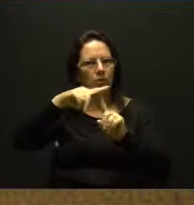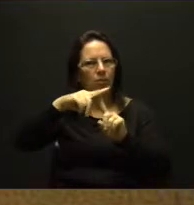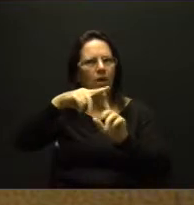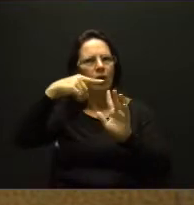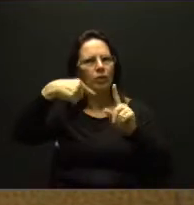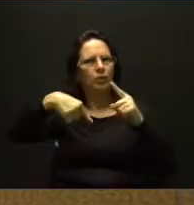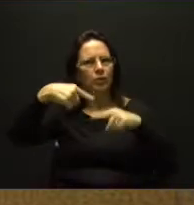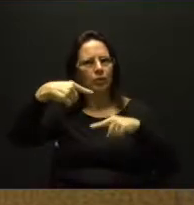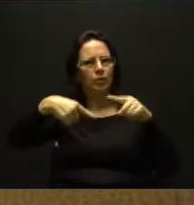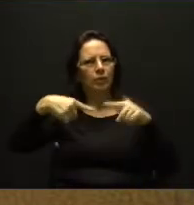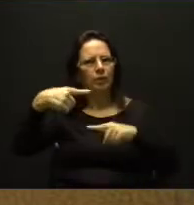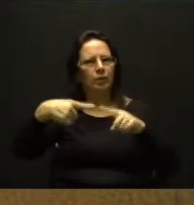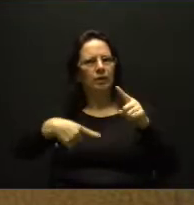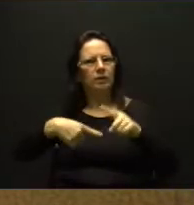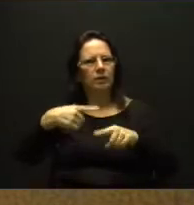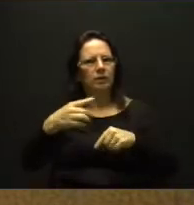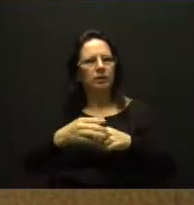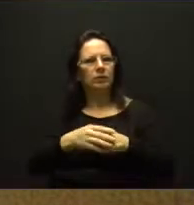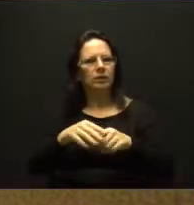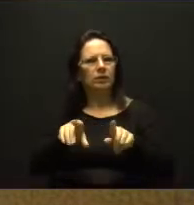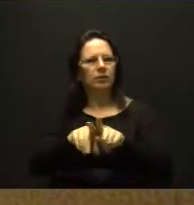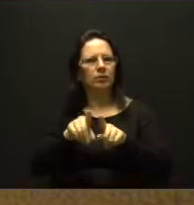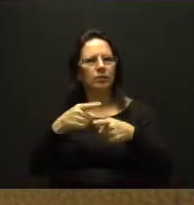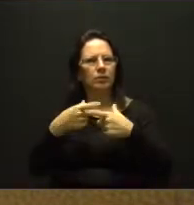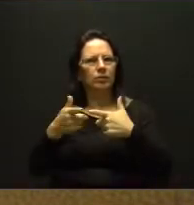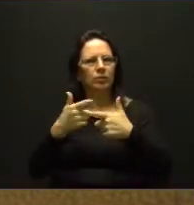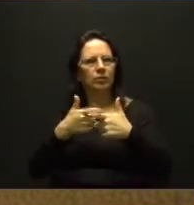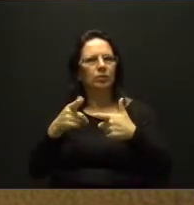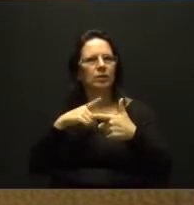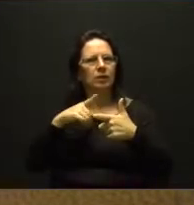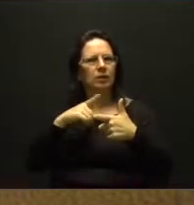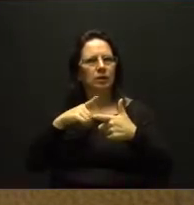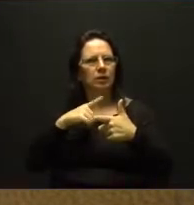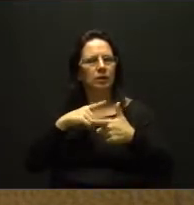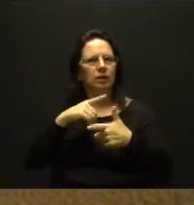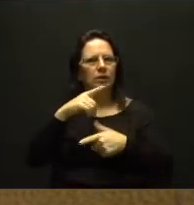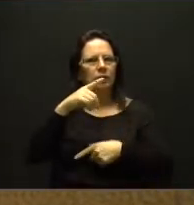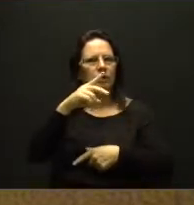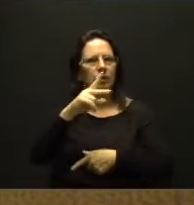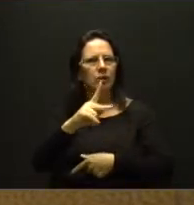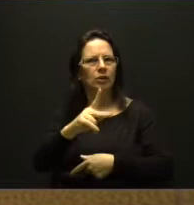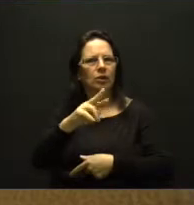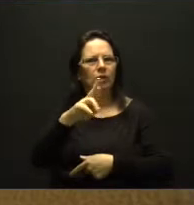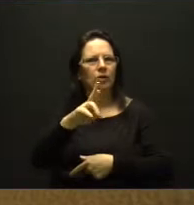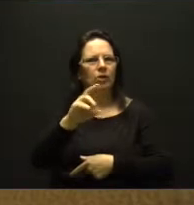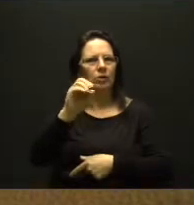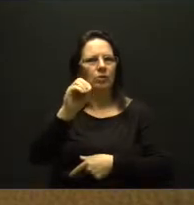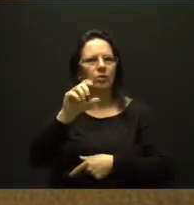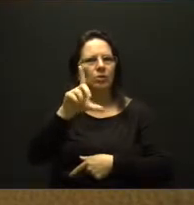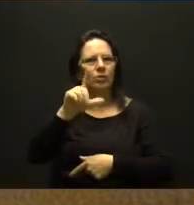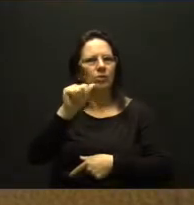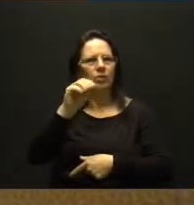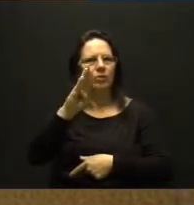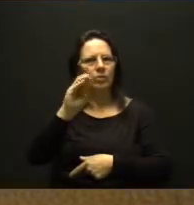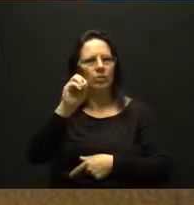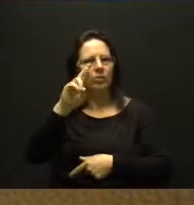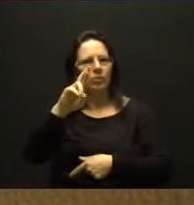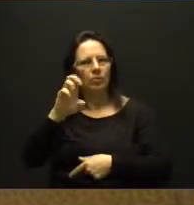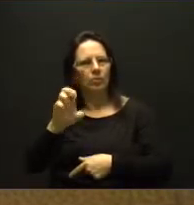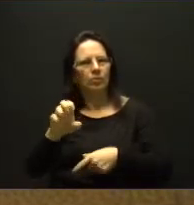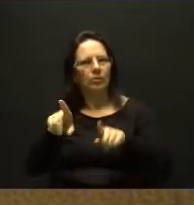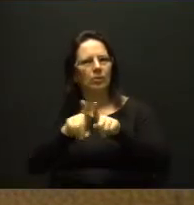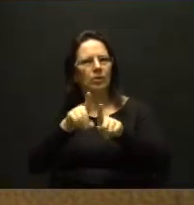discutirmos a a situação de ter um pro labore não é